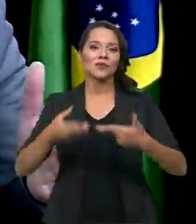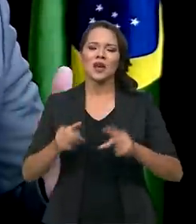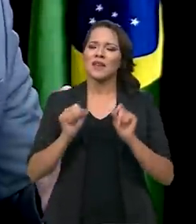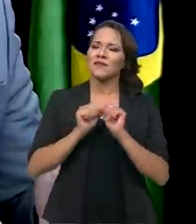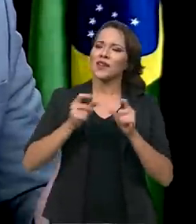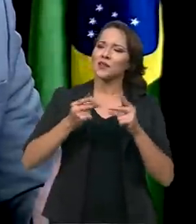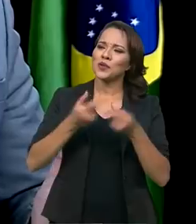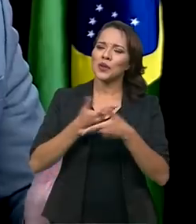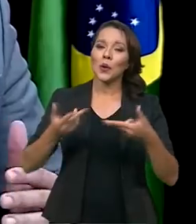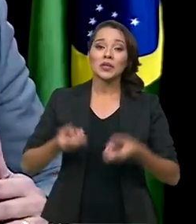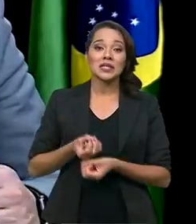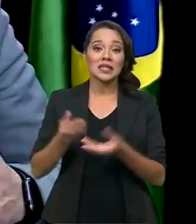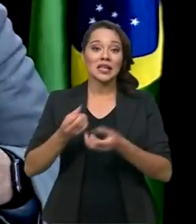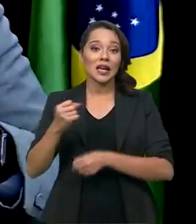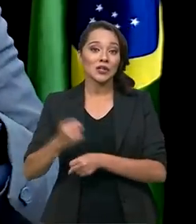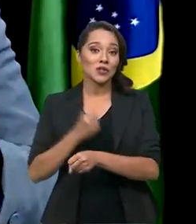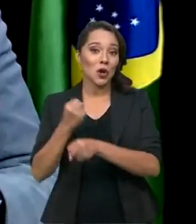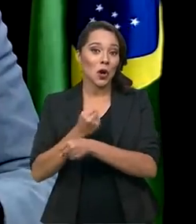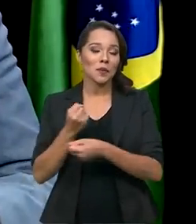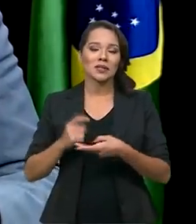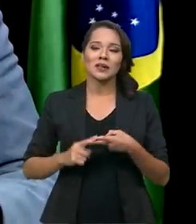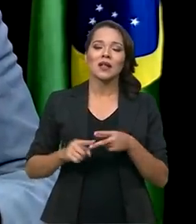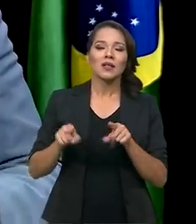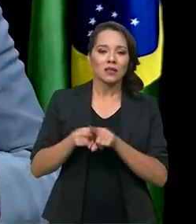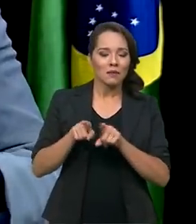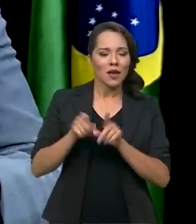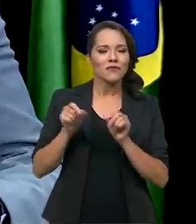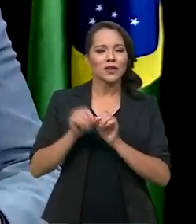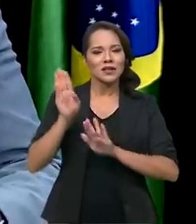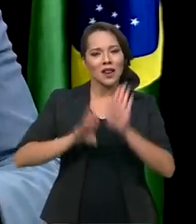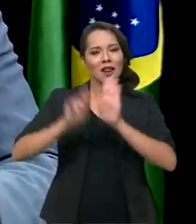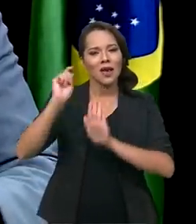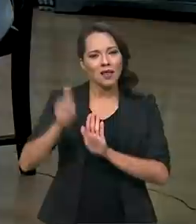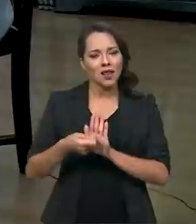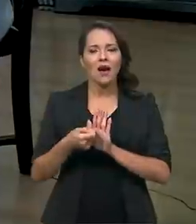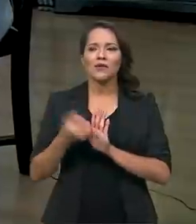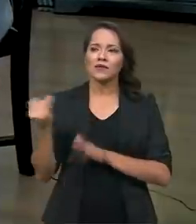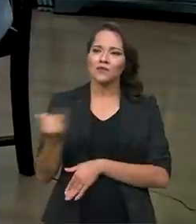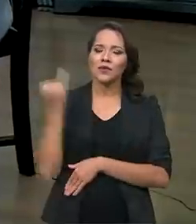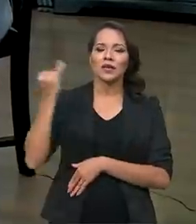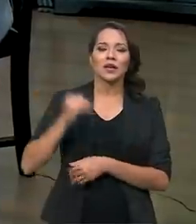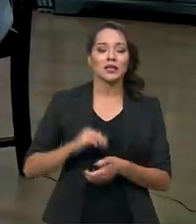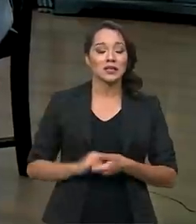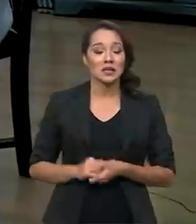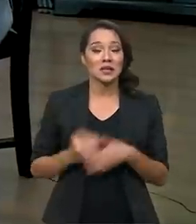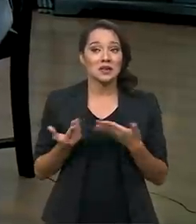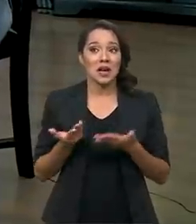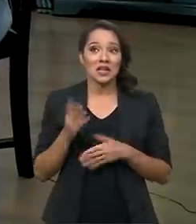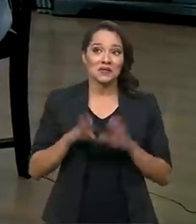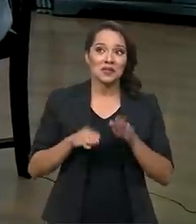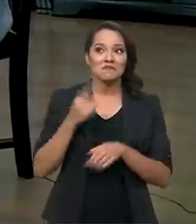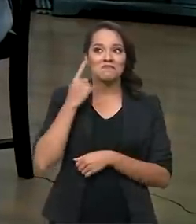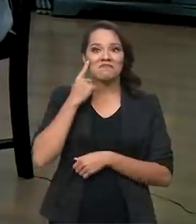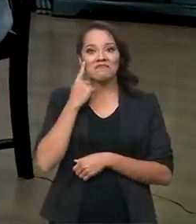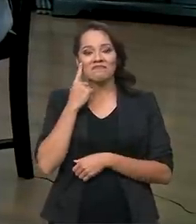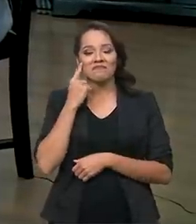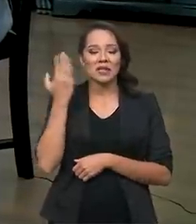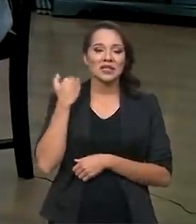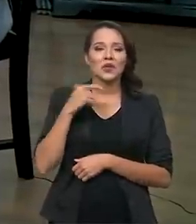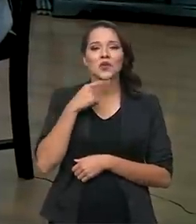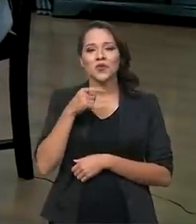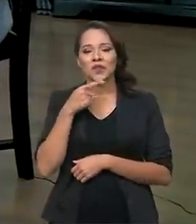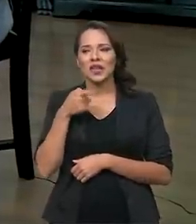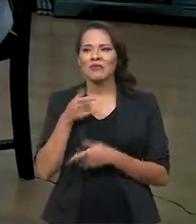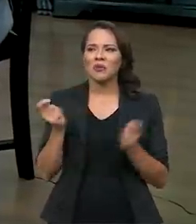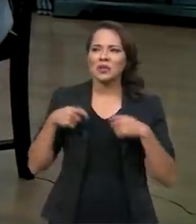realizações, de entregas de obras, de realização de leilões emblemáticos, improváveis até. Muito se duvidava da